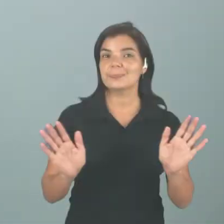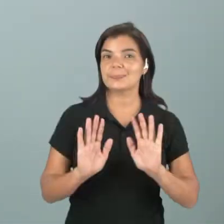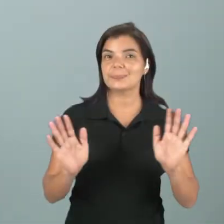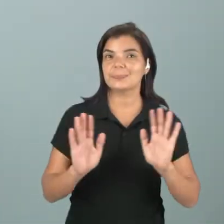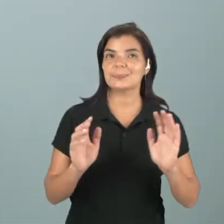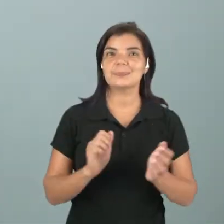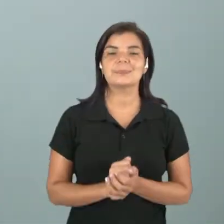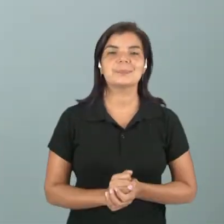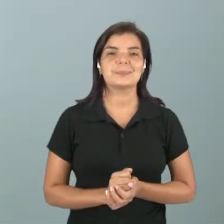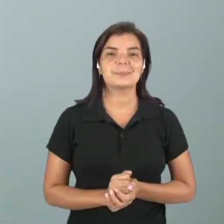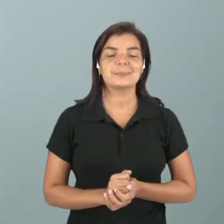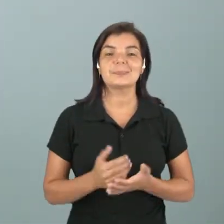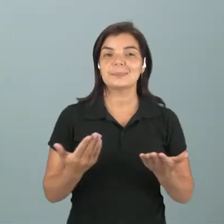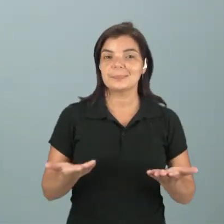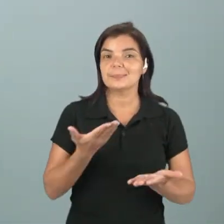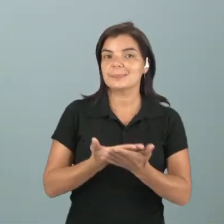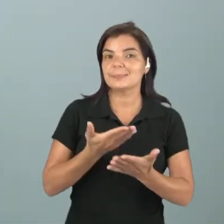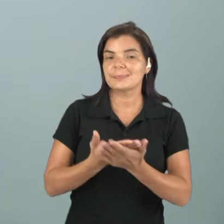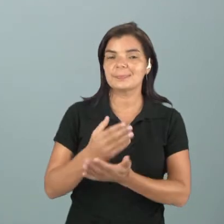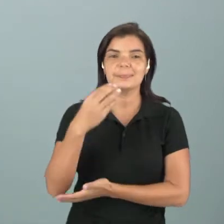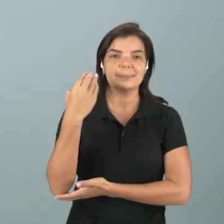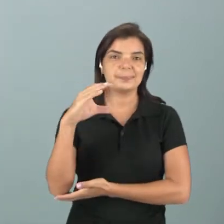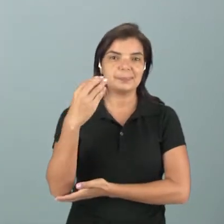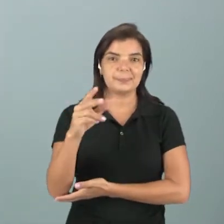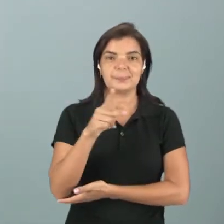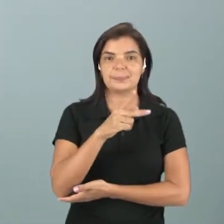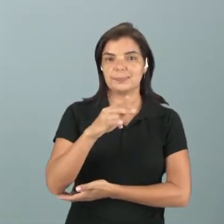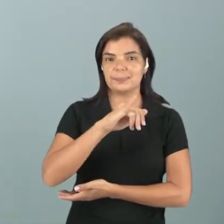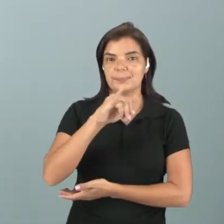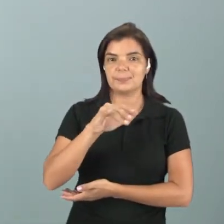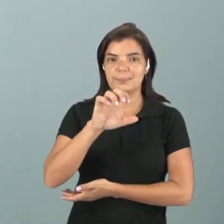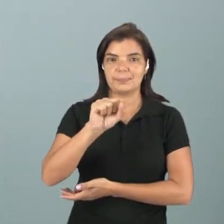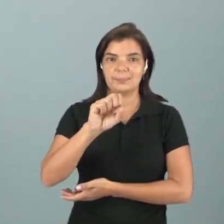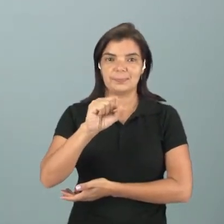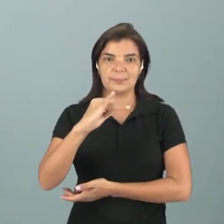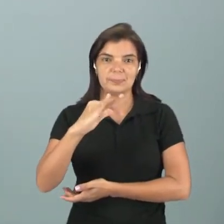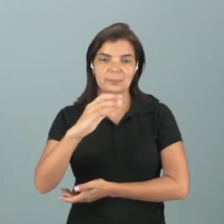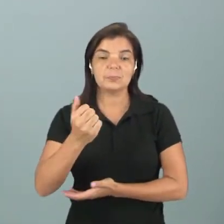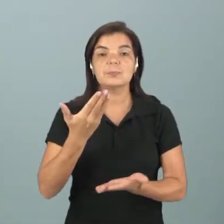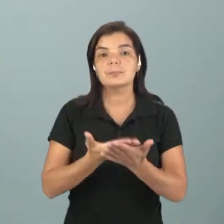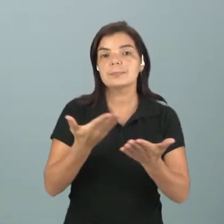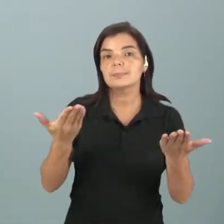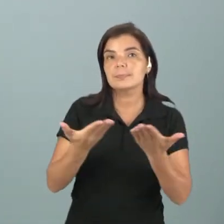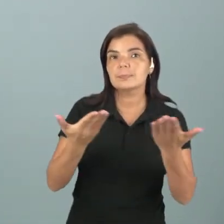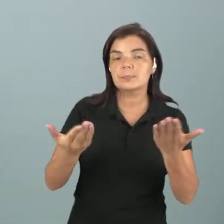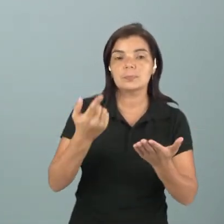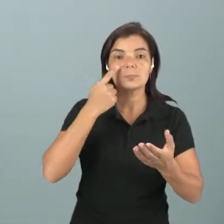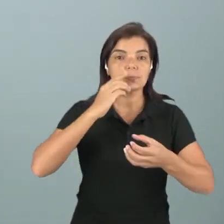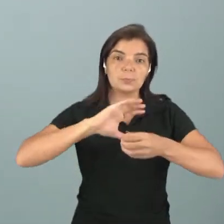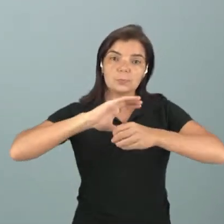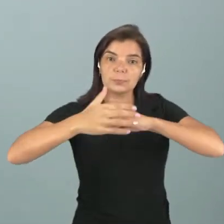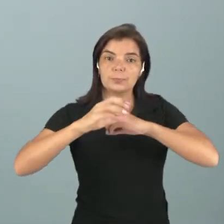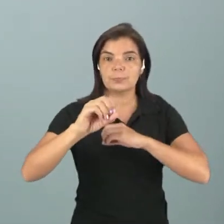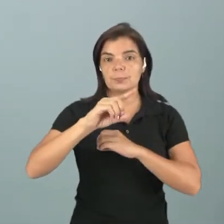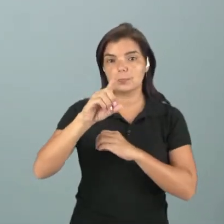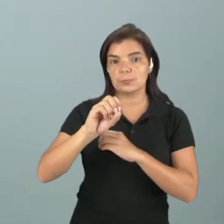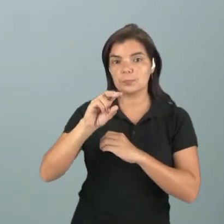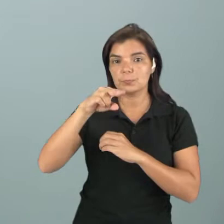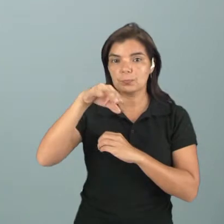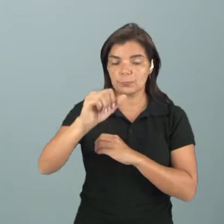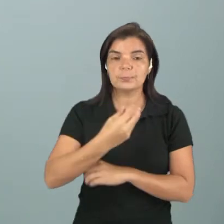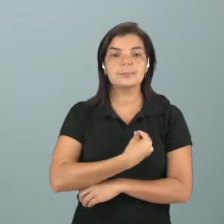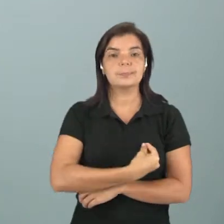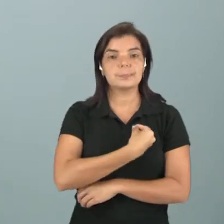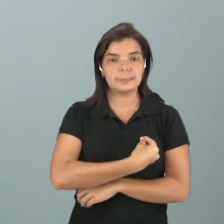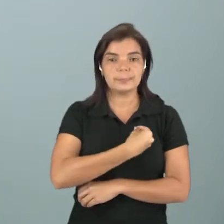Olá, bem-vindos a mais uma aula de ciências. Eu sou a professora Jéssica e na aula de hoje veremos sobre a camada de ozônio e a vida